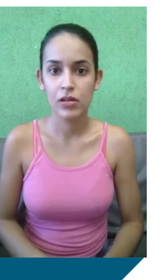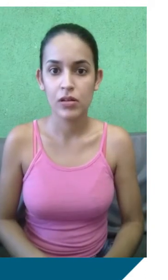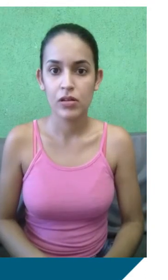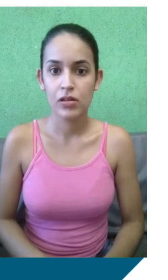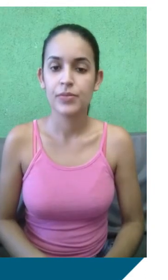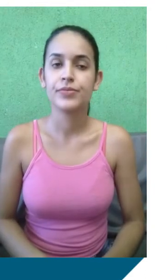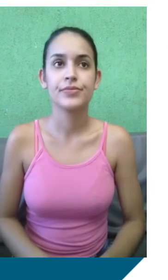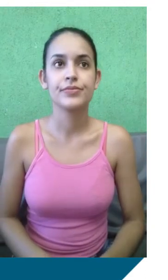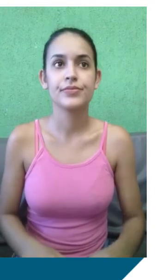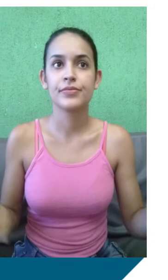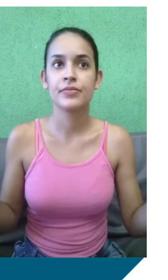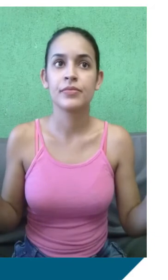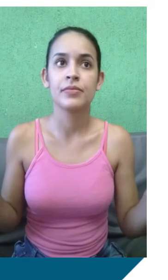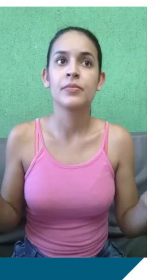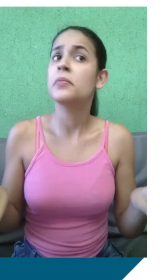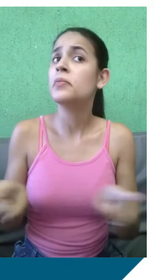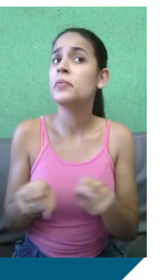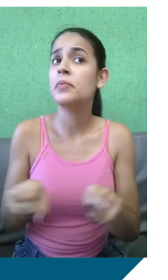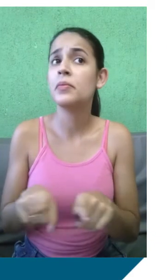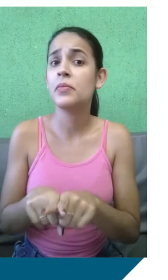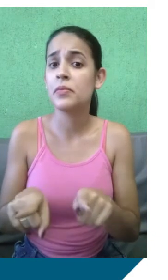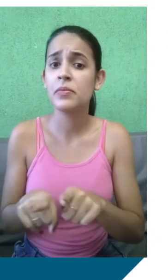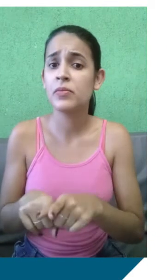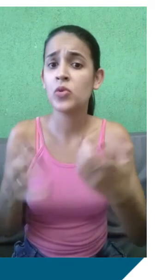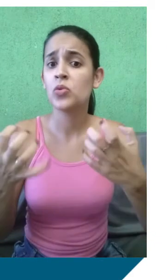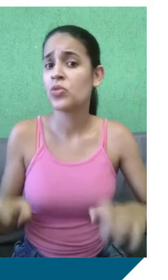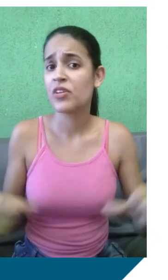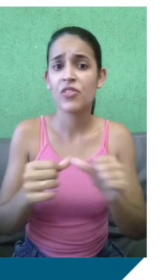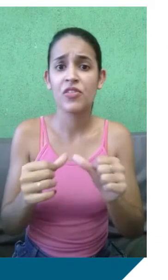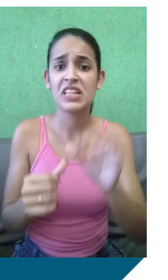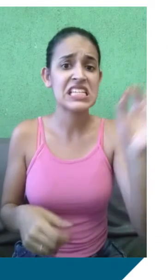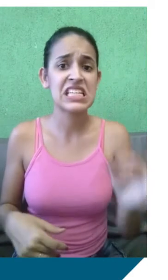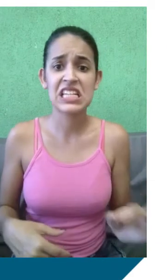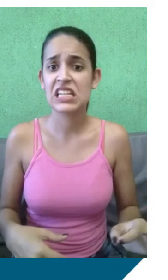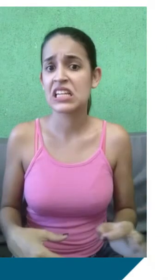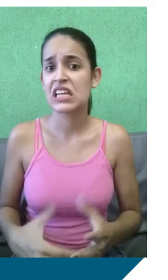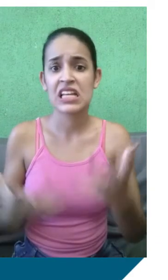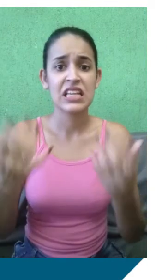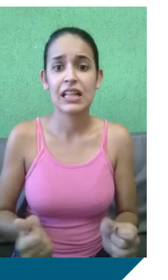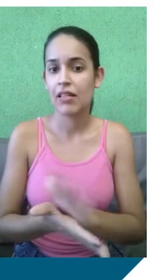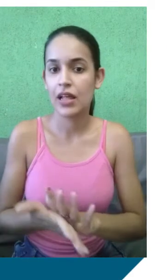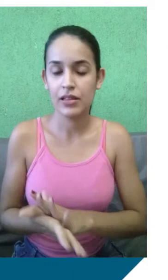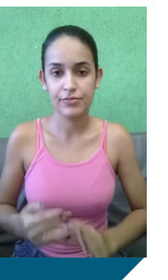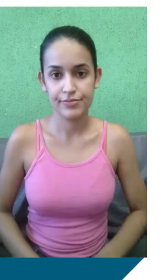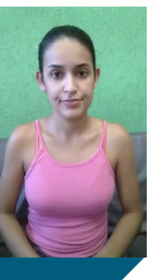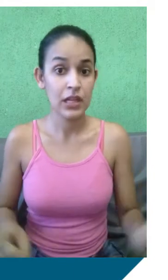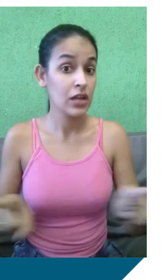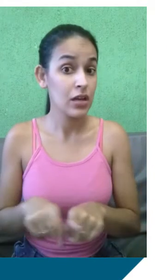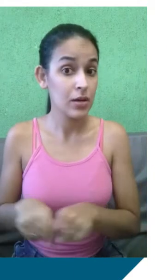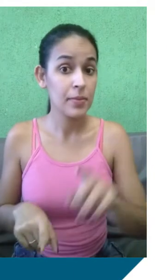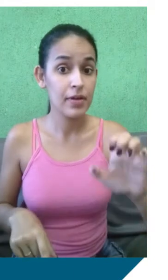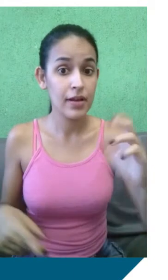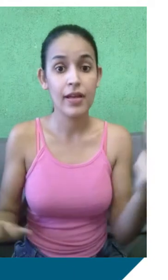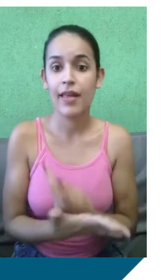menos seria a função sociocomunicativa do texto convencer o público acerca disso. Por fim, a